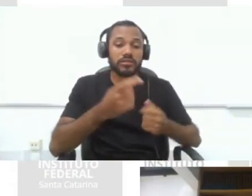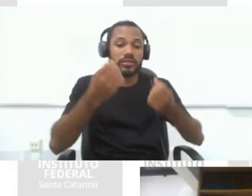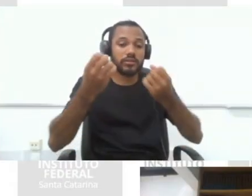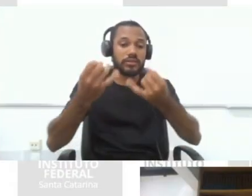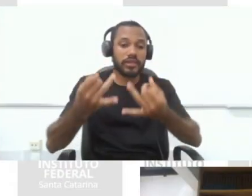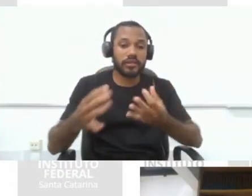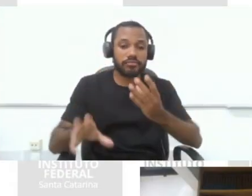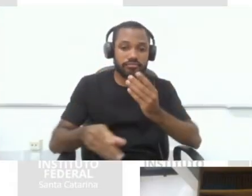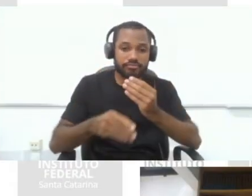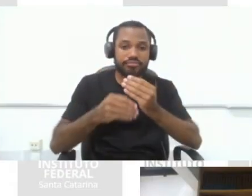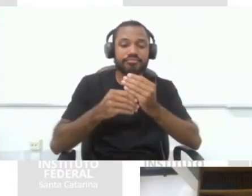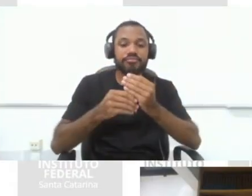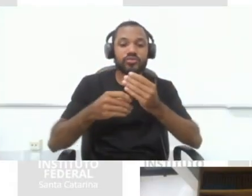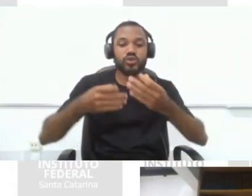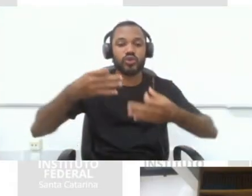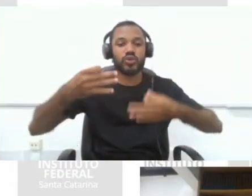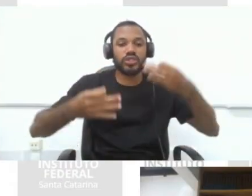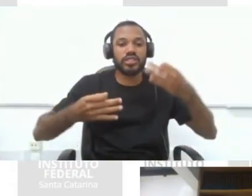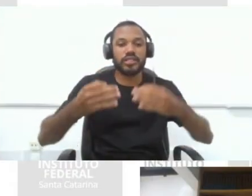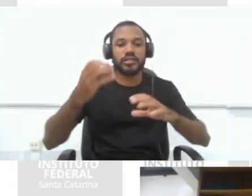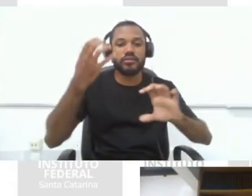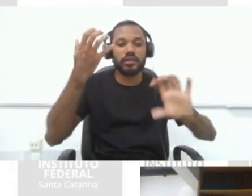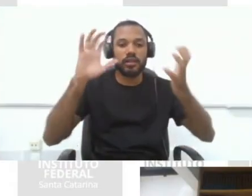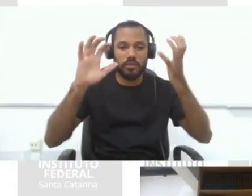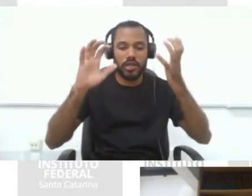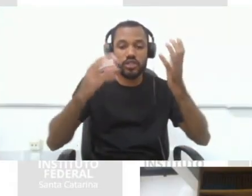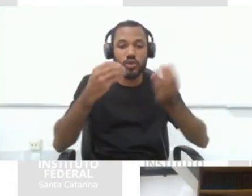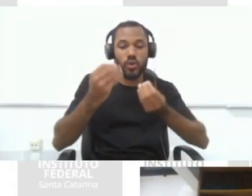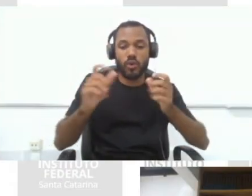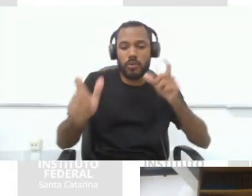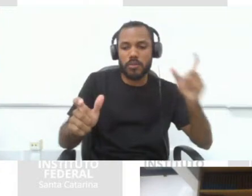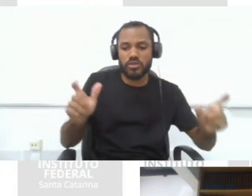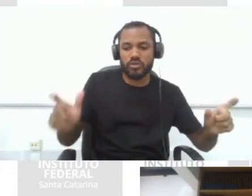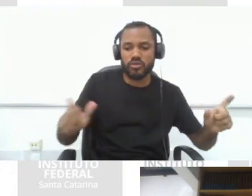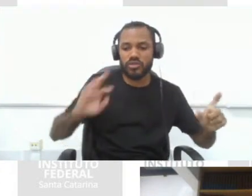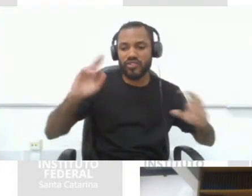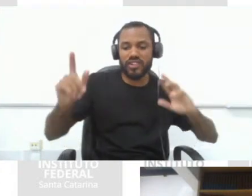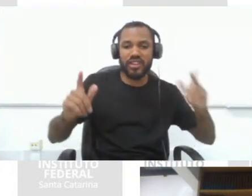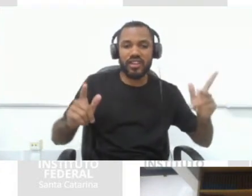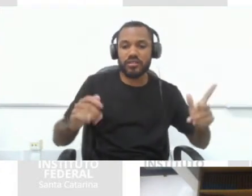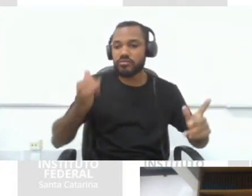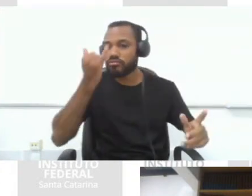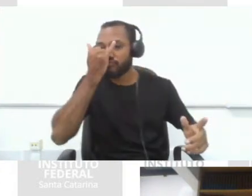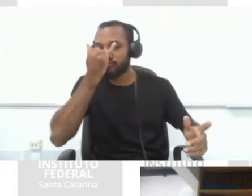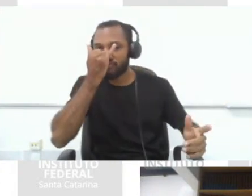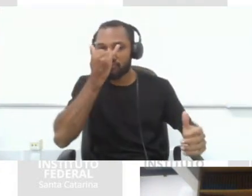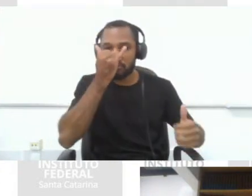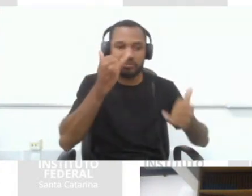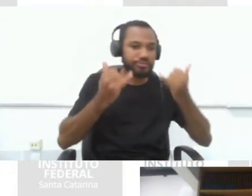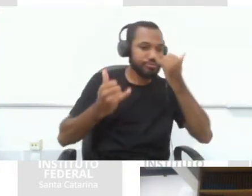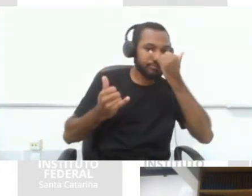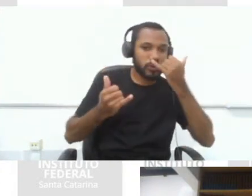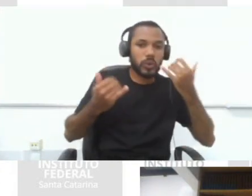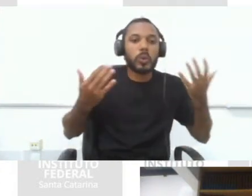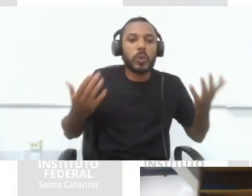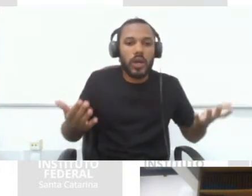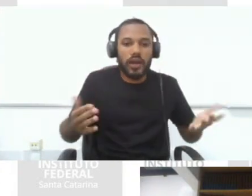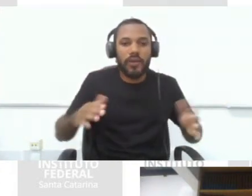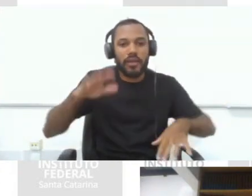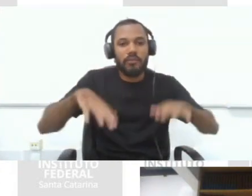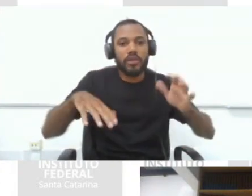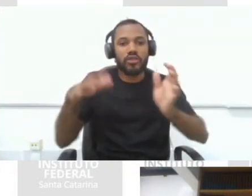como isso vai recair de forma diferente para as pessoas, né? Conforme a classe social,